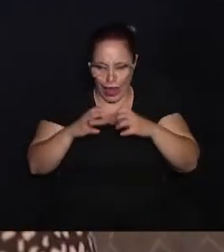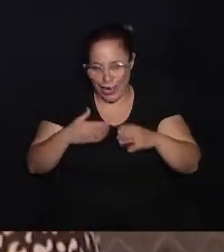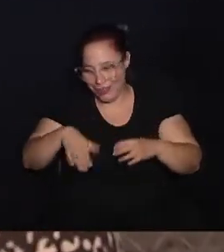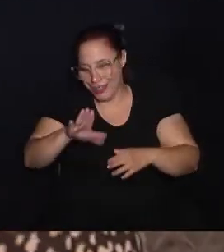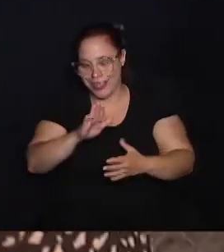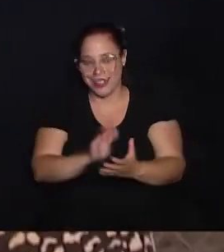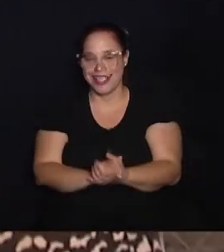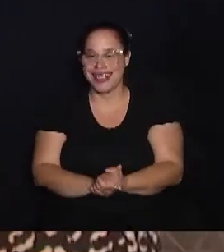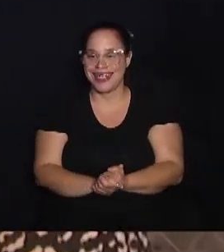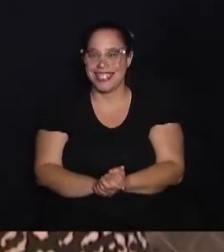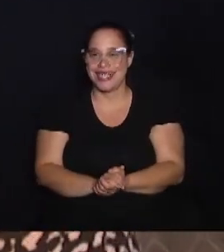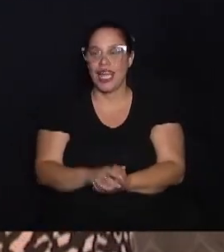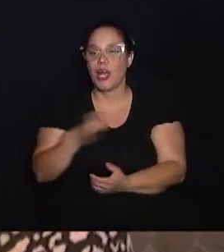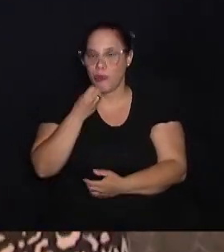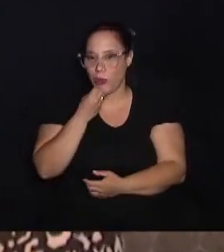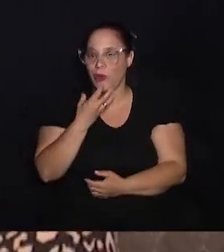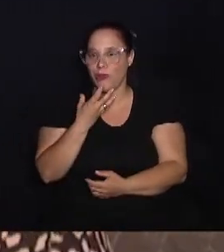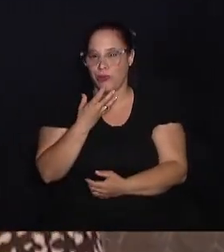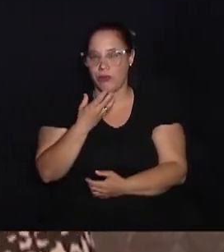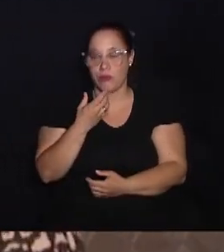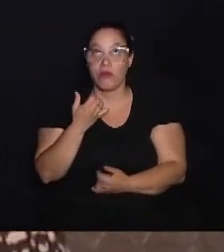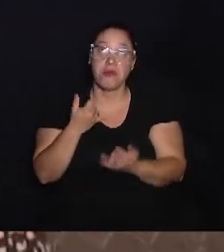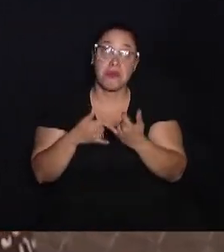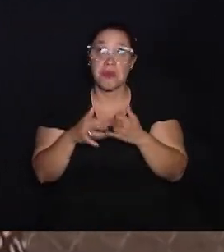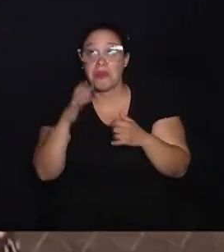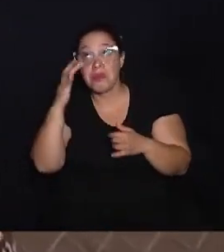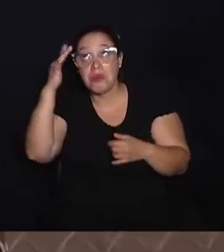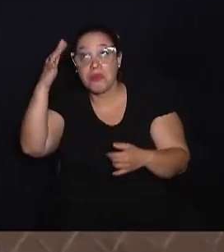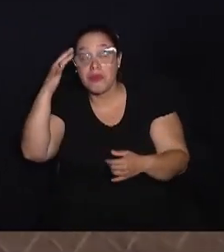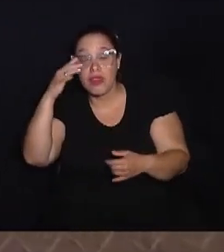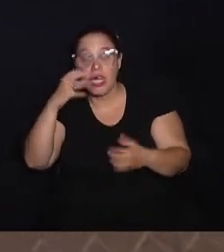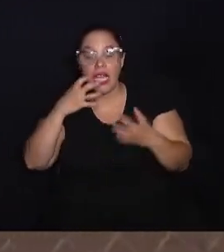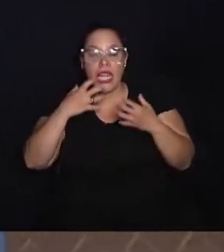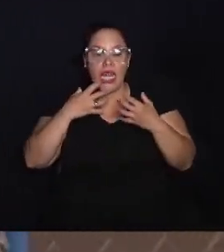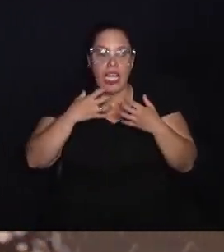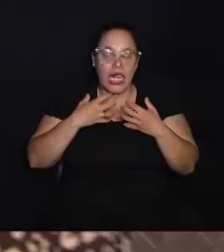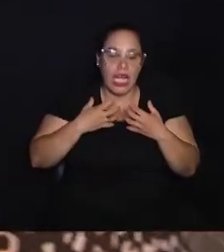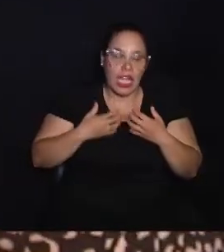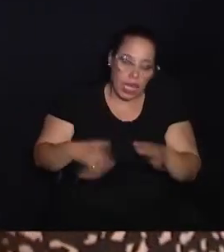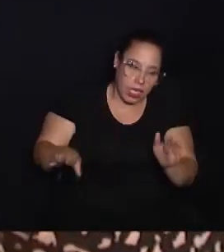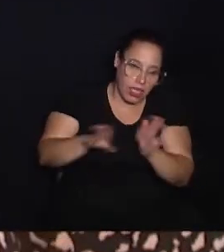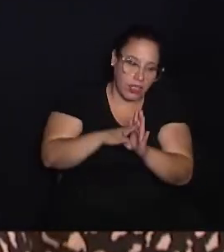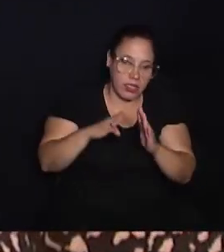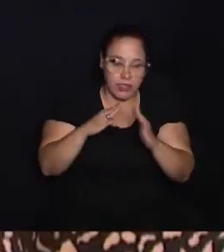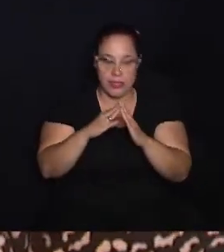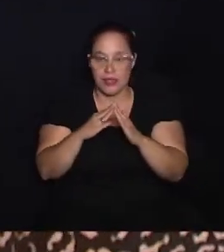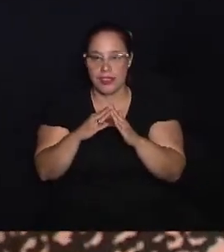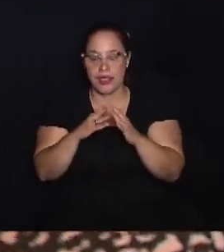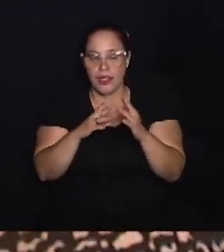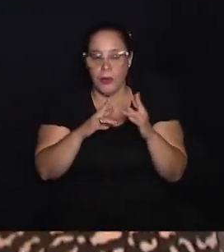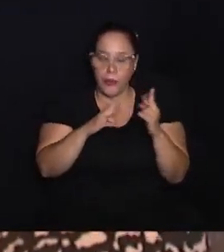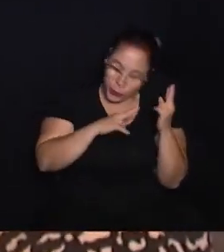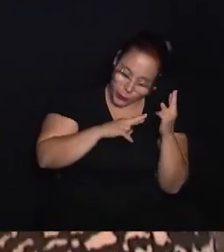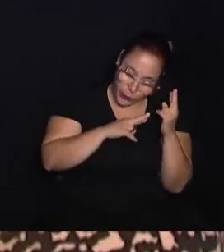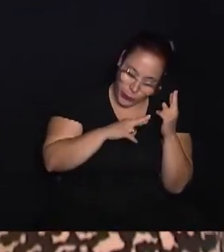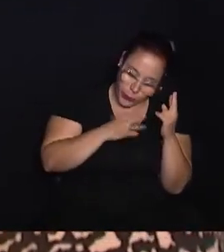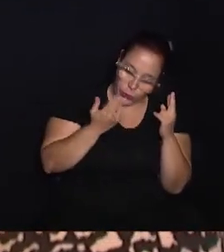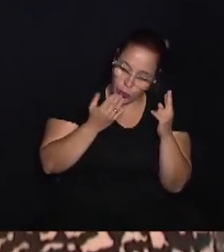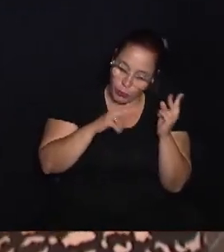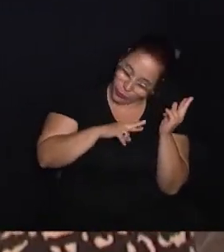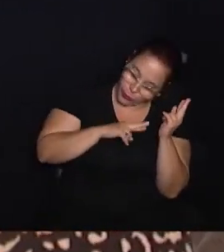Aria que brigam com os outros mas é é bom distrai Eles voltam para casa cansados